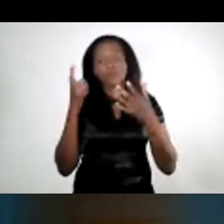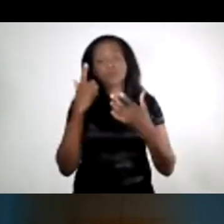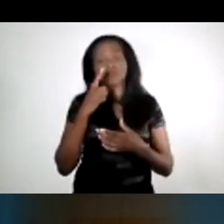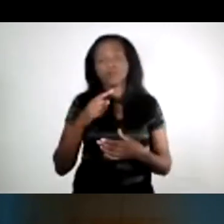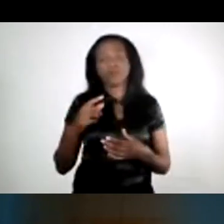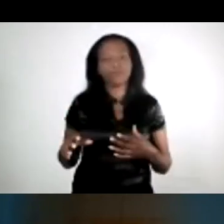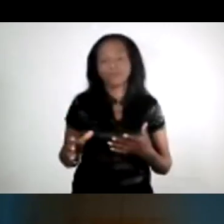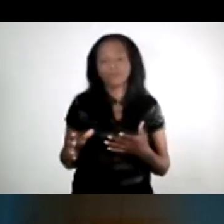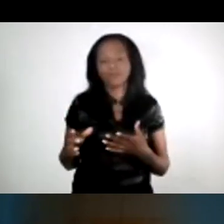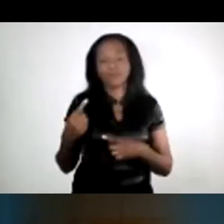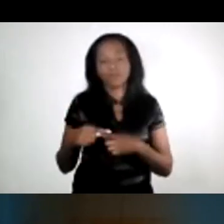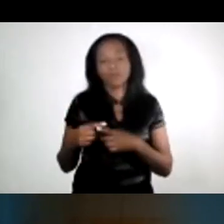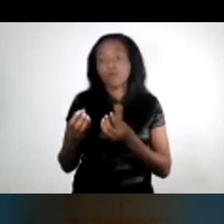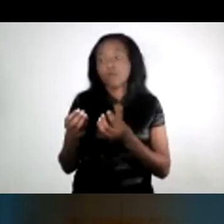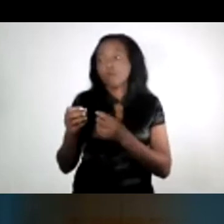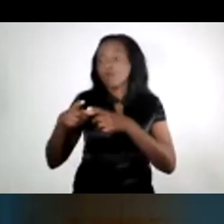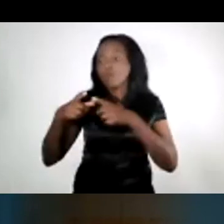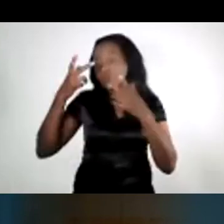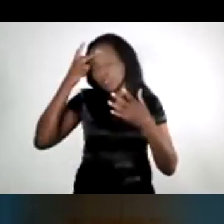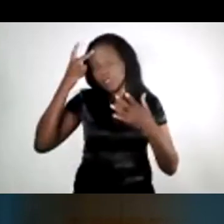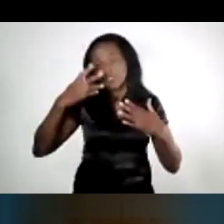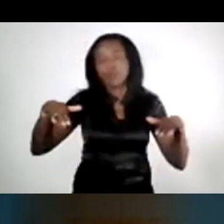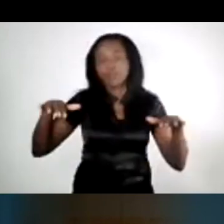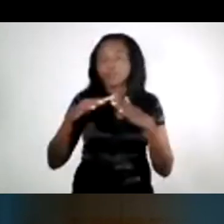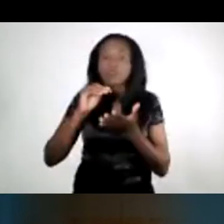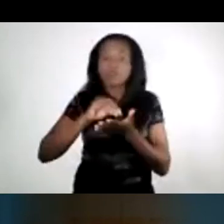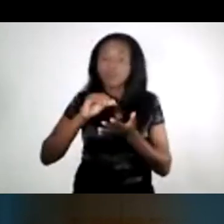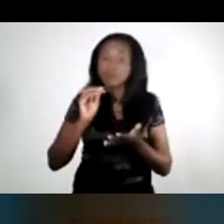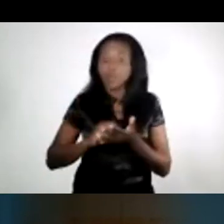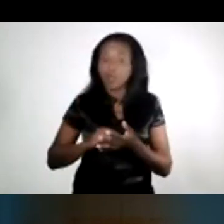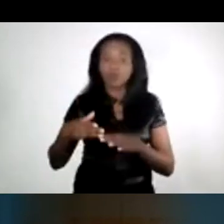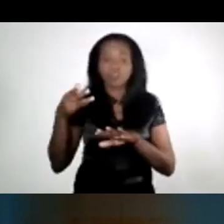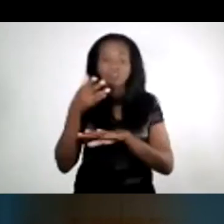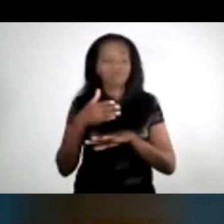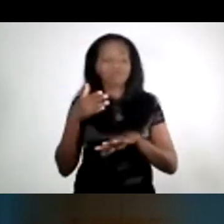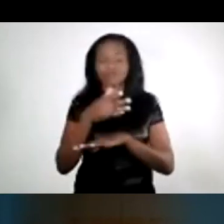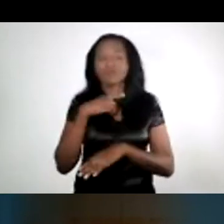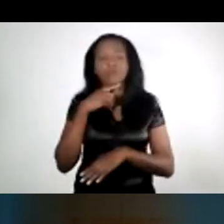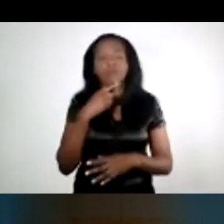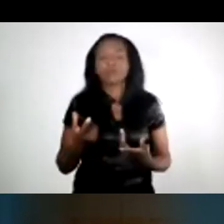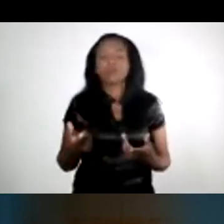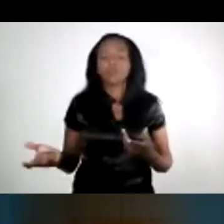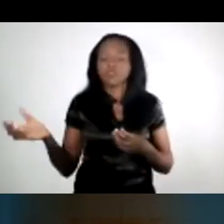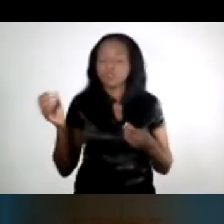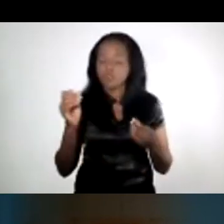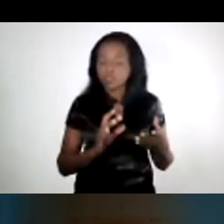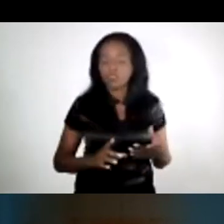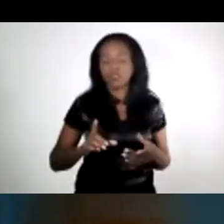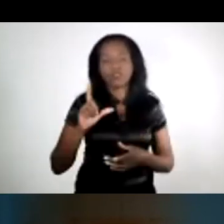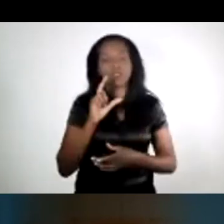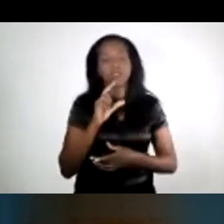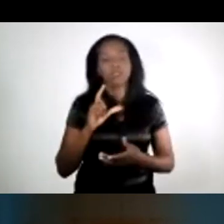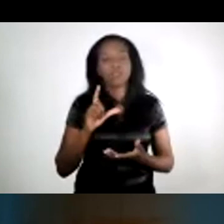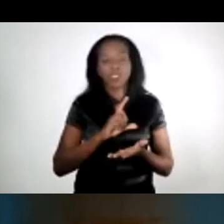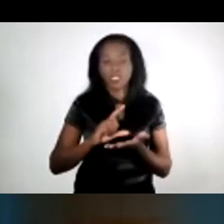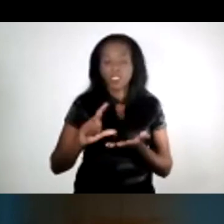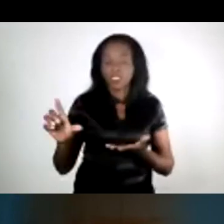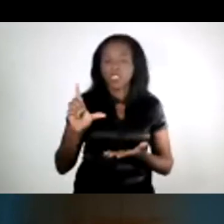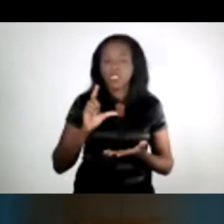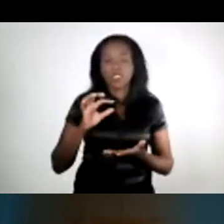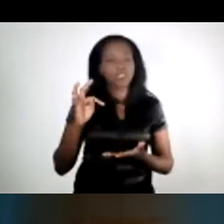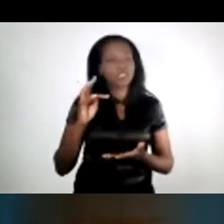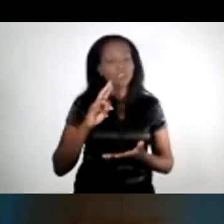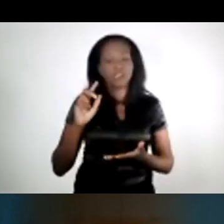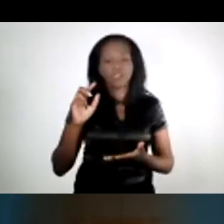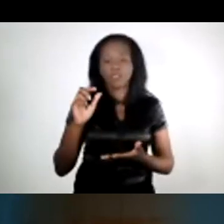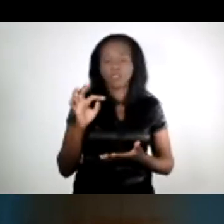da população não tem acesso, né? E trazer a literatura e ouvir vocês e deixar isso